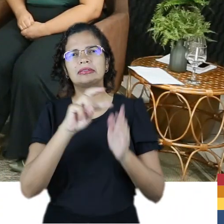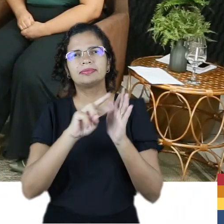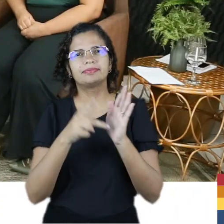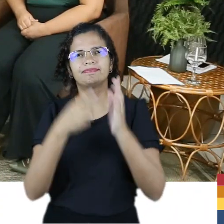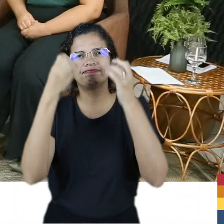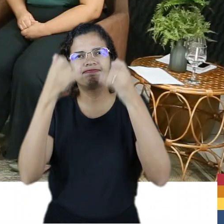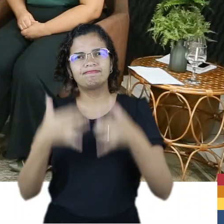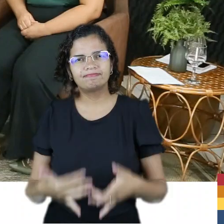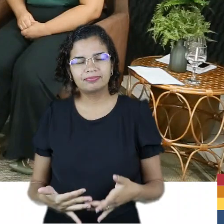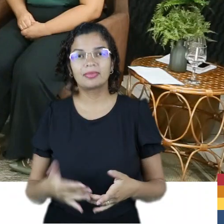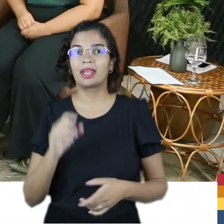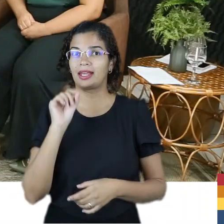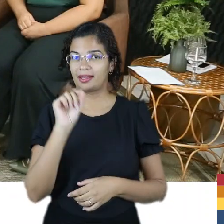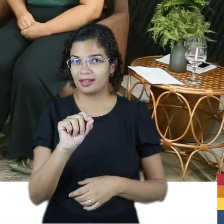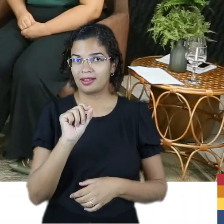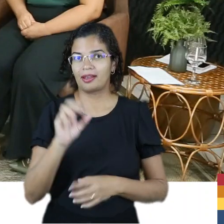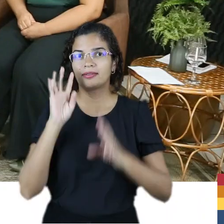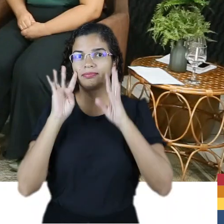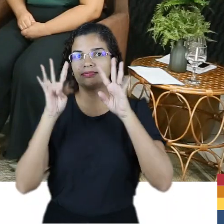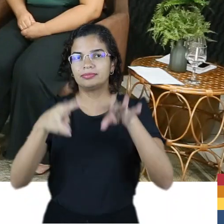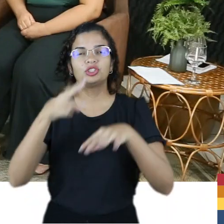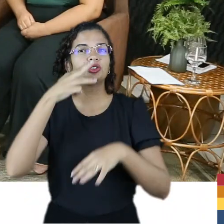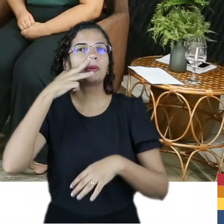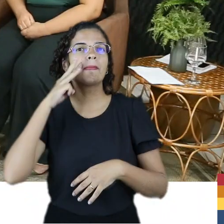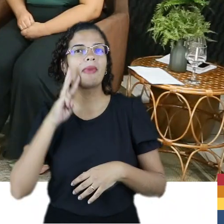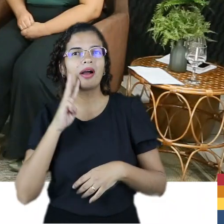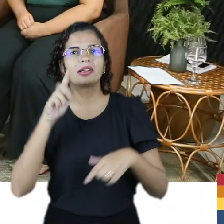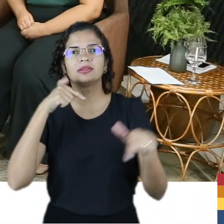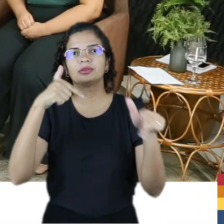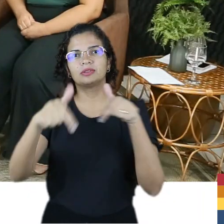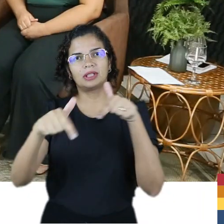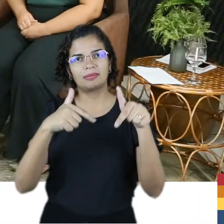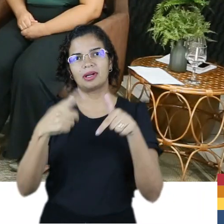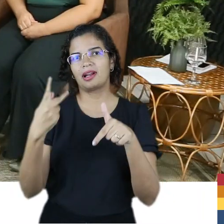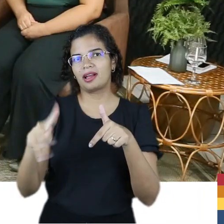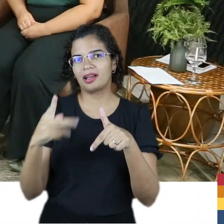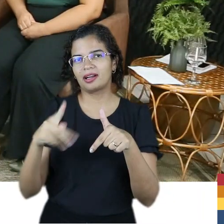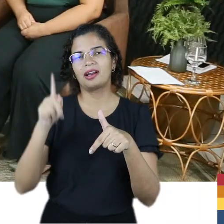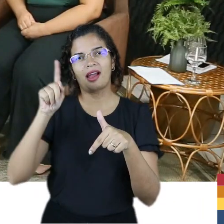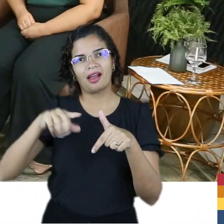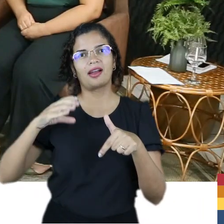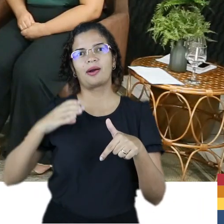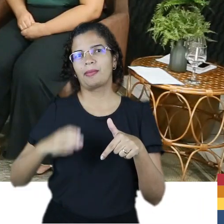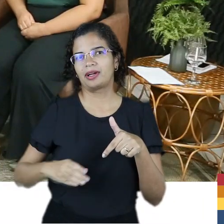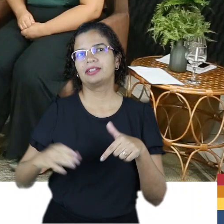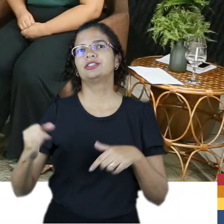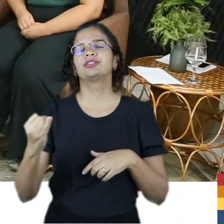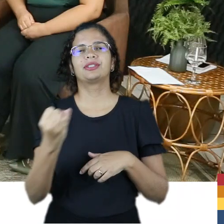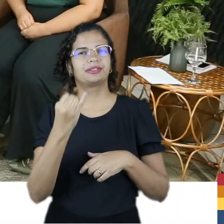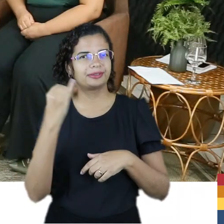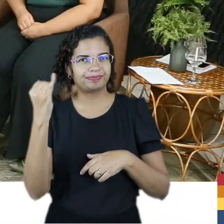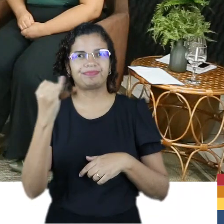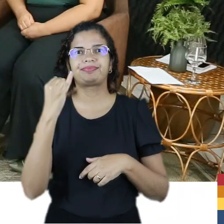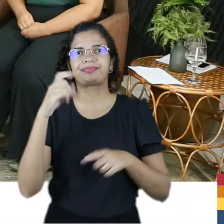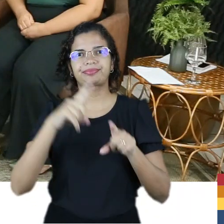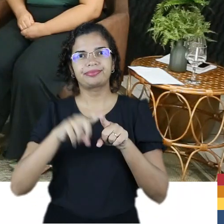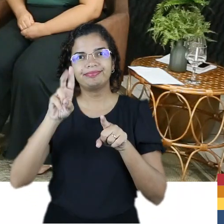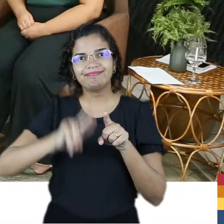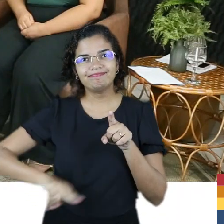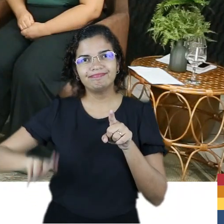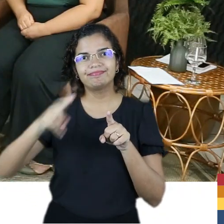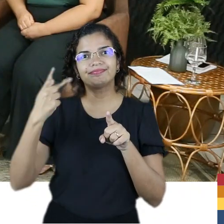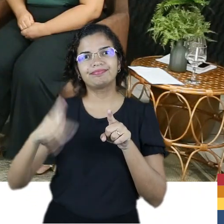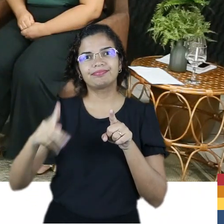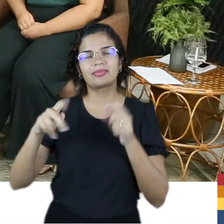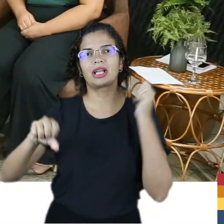e a si mesmo na dimensão da produção social do conhecimento a esfera da produção material mediante as condições